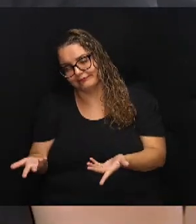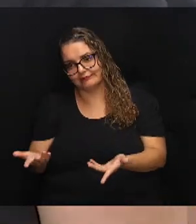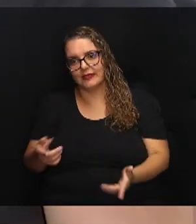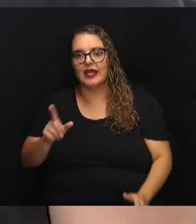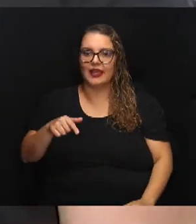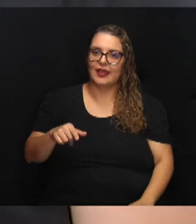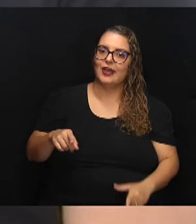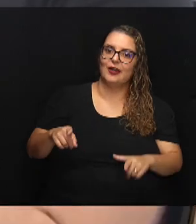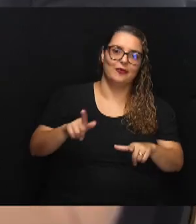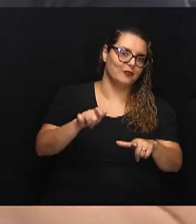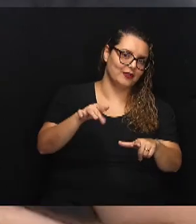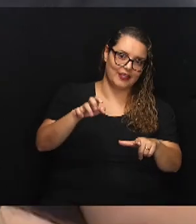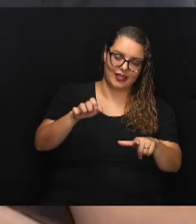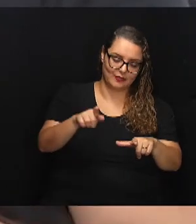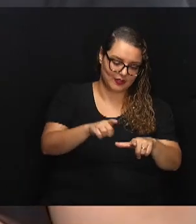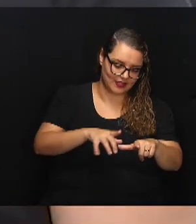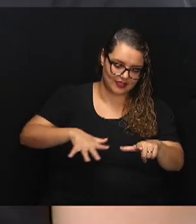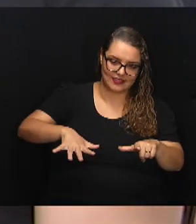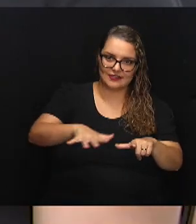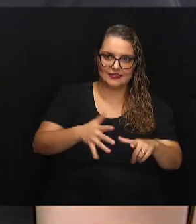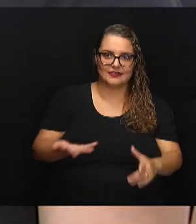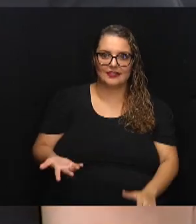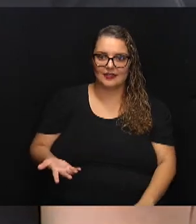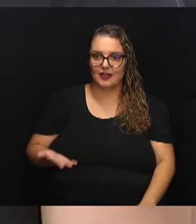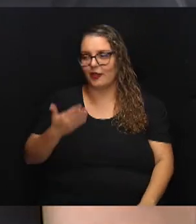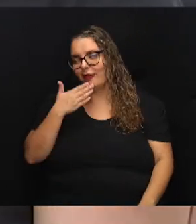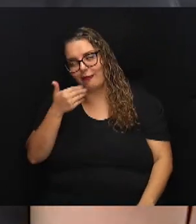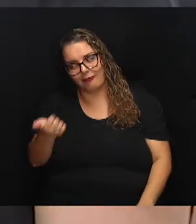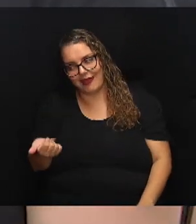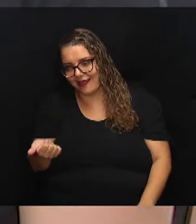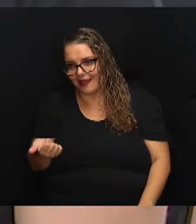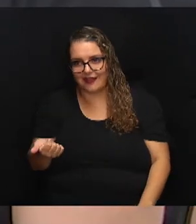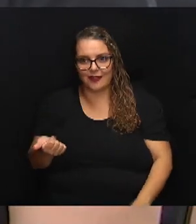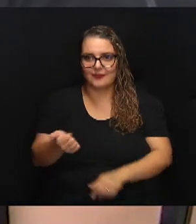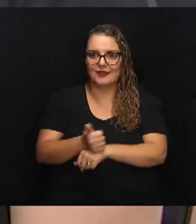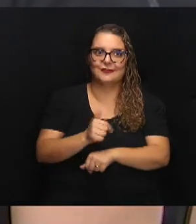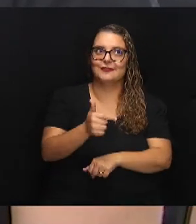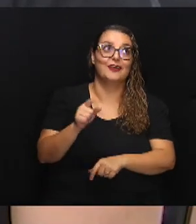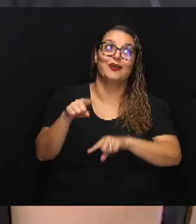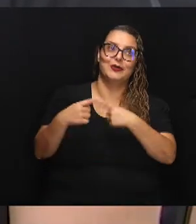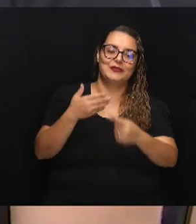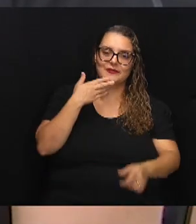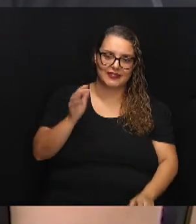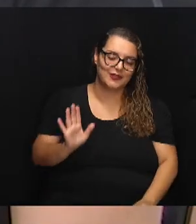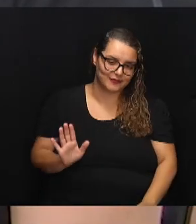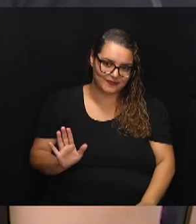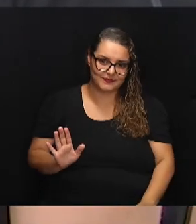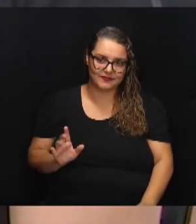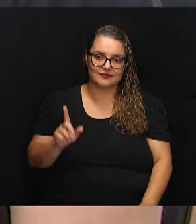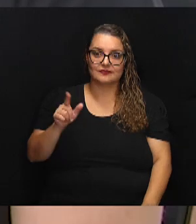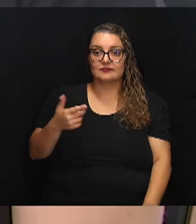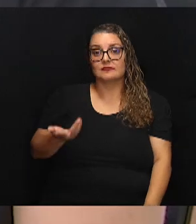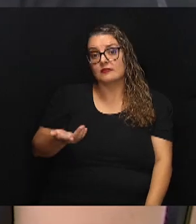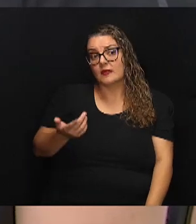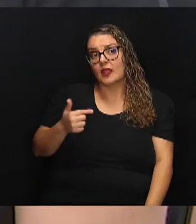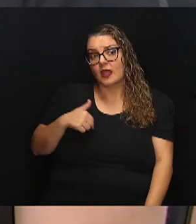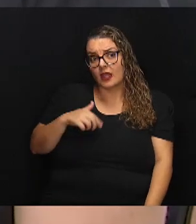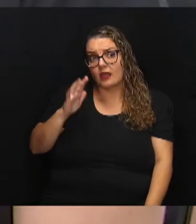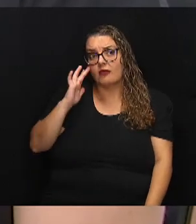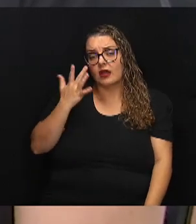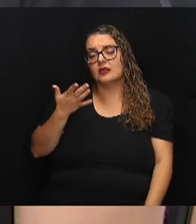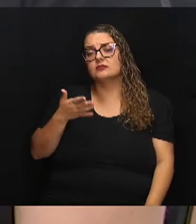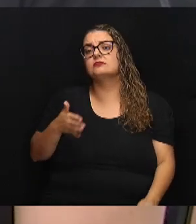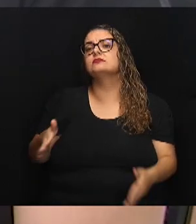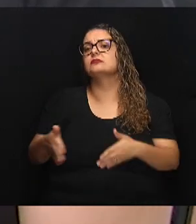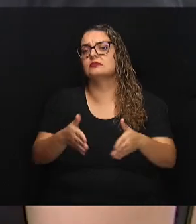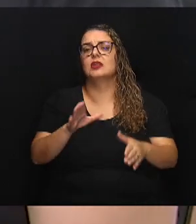design, né, para mim é a melhor profissão que tem, né? Não existe outra melhor. Mas assim, eu acho que é o caminho